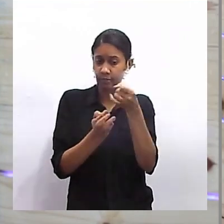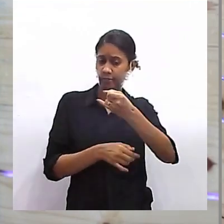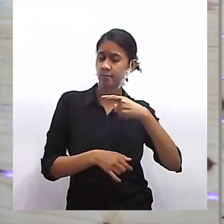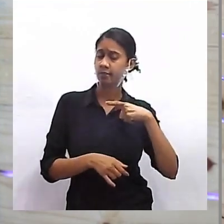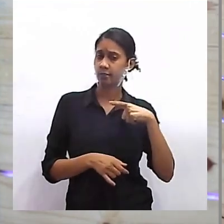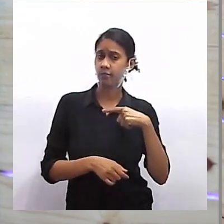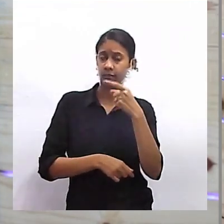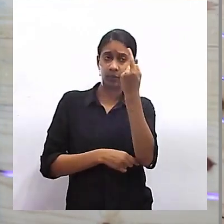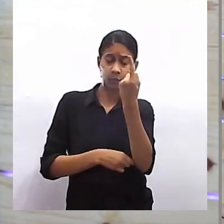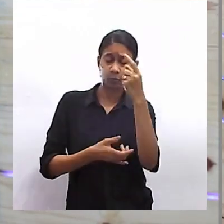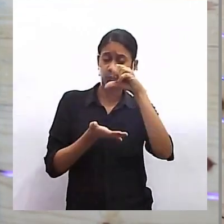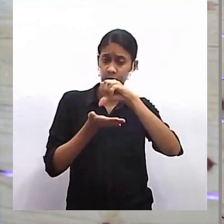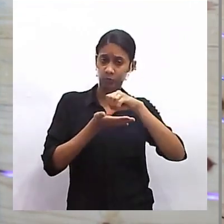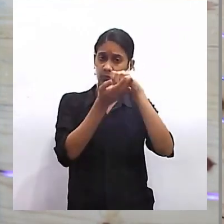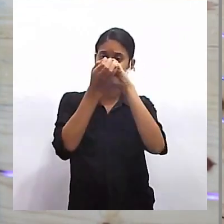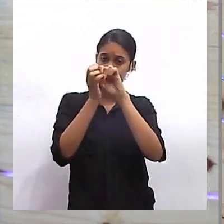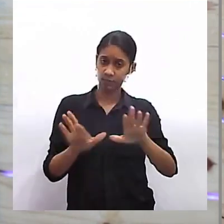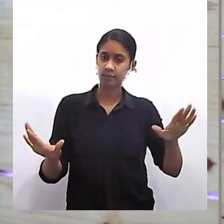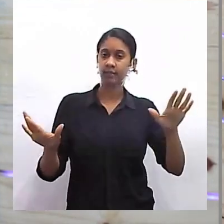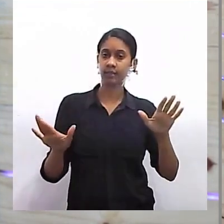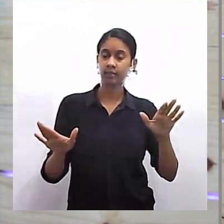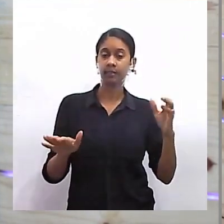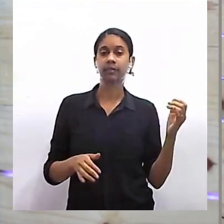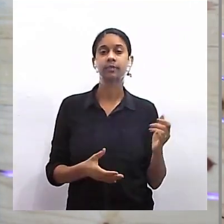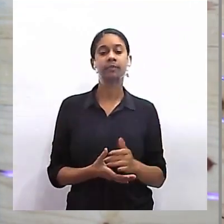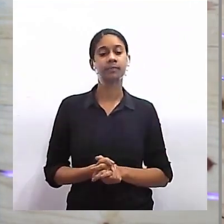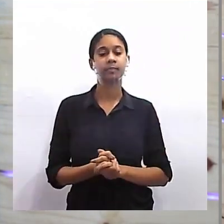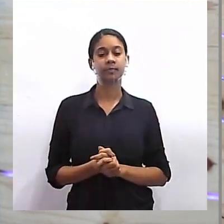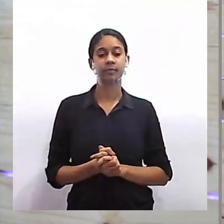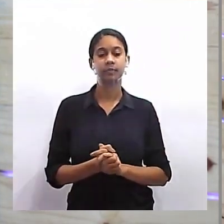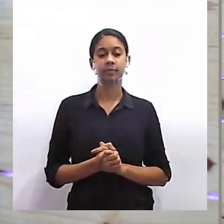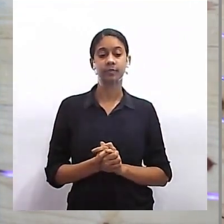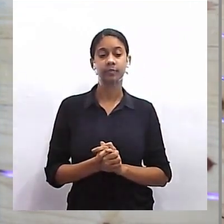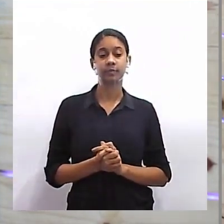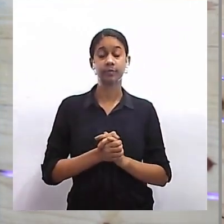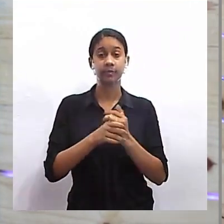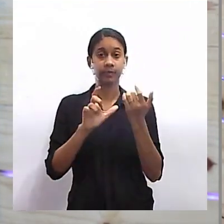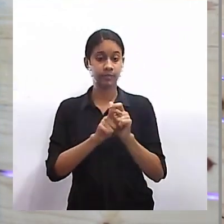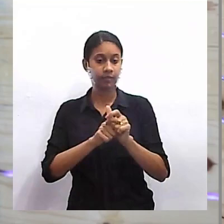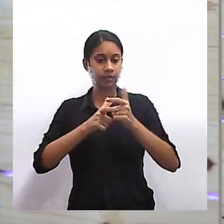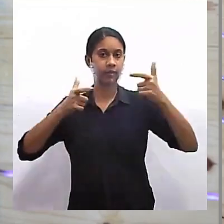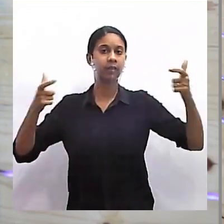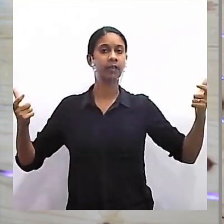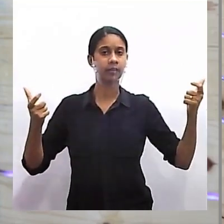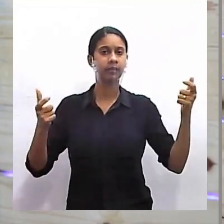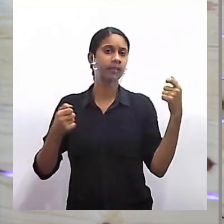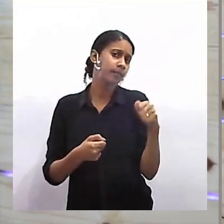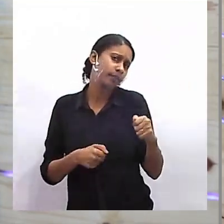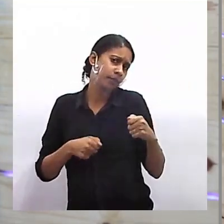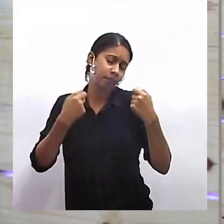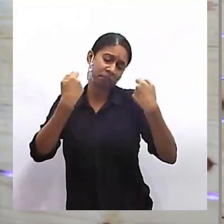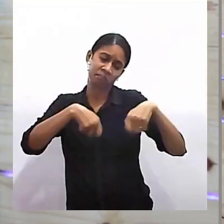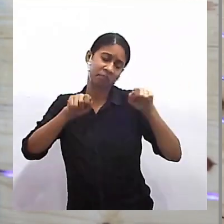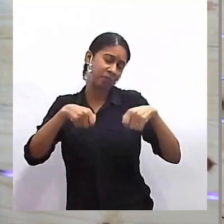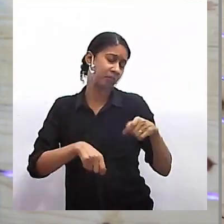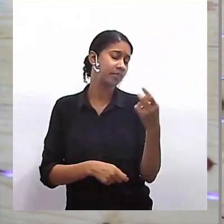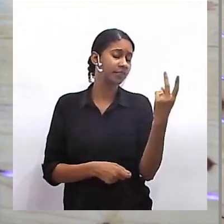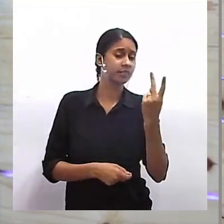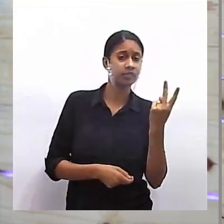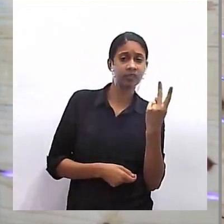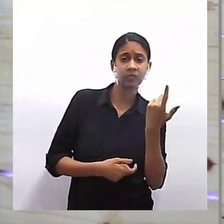CD de grande capacidade, eu não tenho necessidade de ter um outro CD. Porque para ter CD eu vou ter que ter infraestrutura,